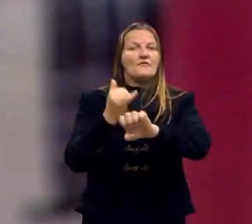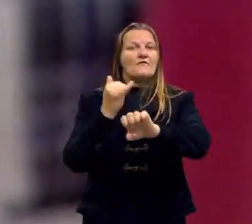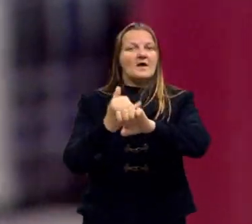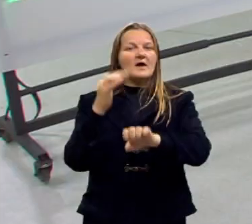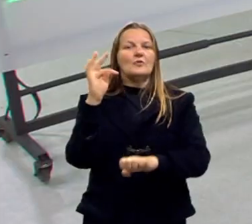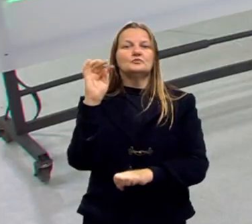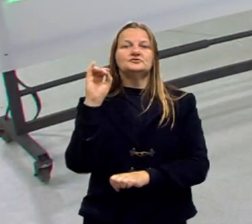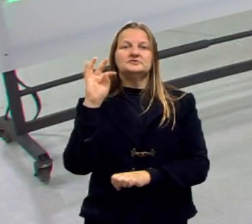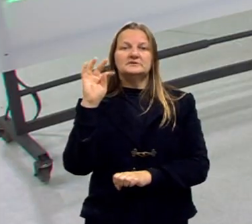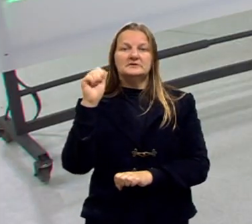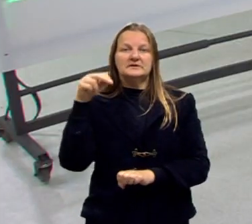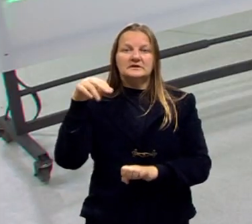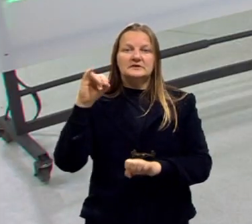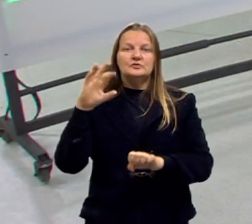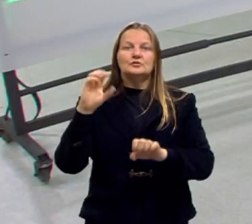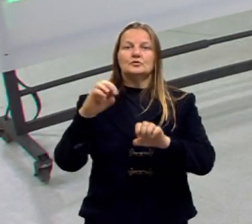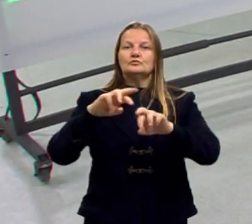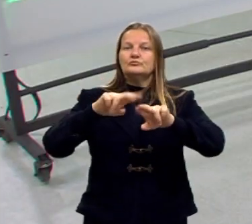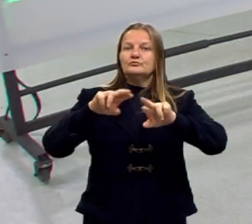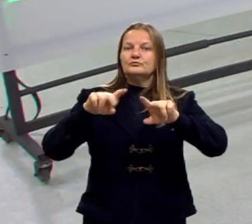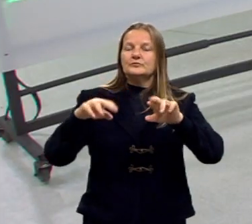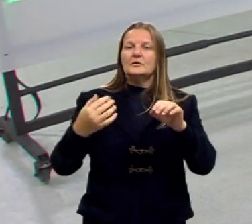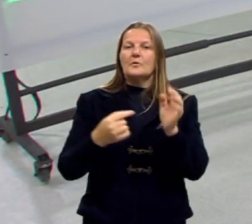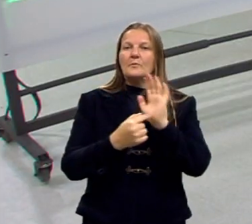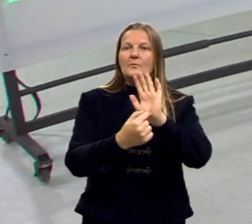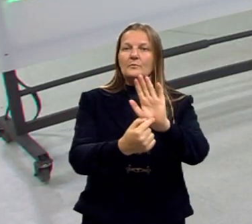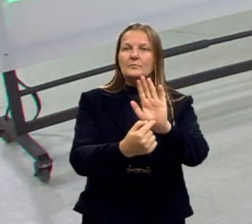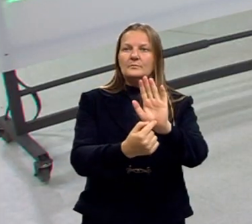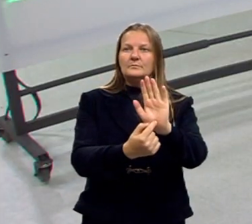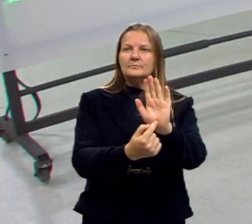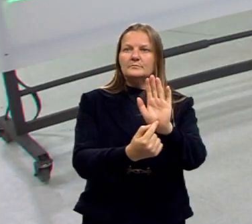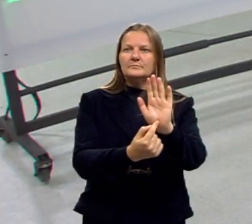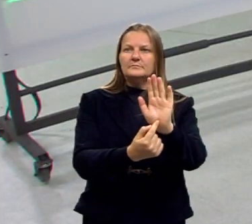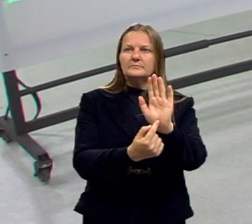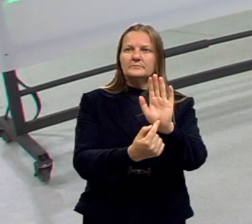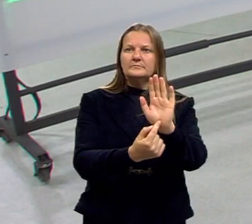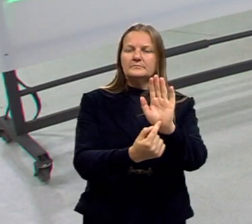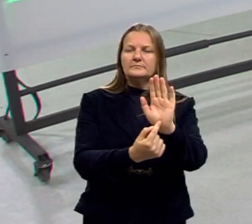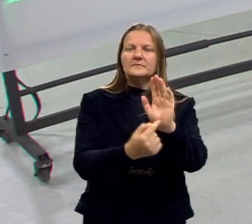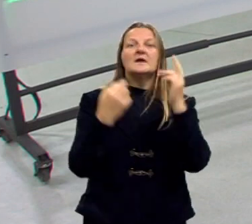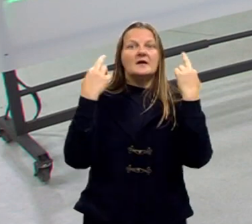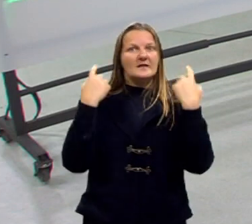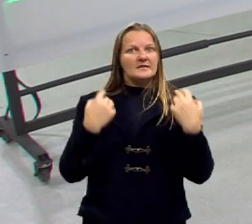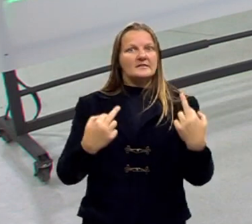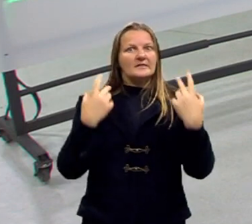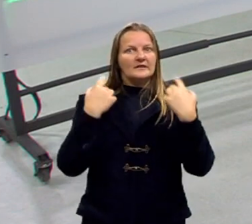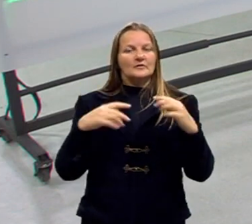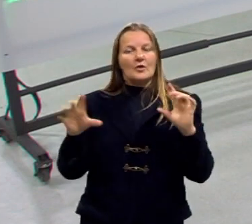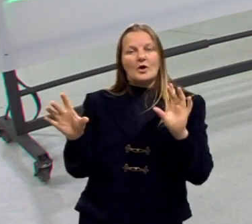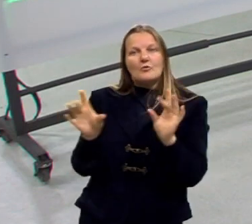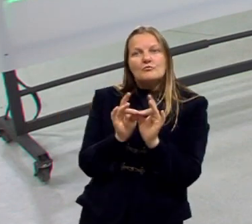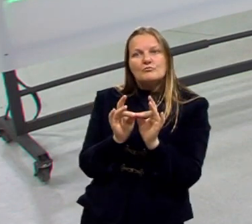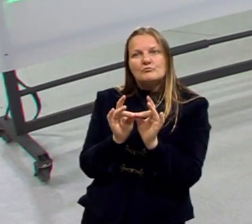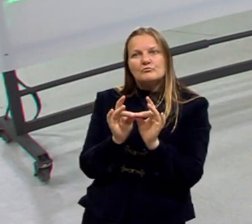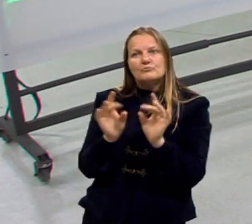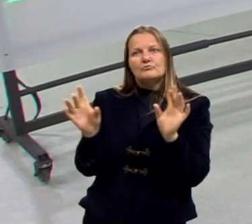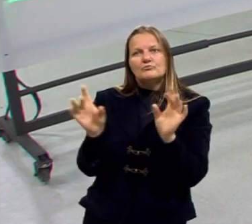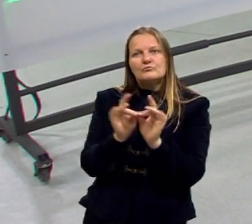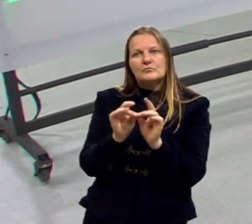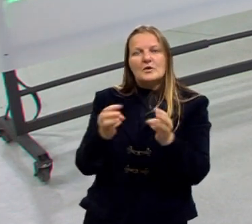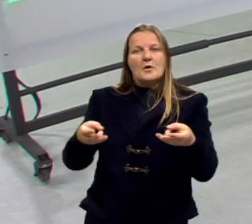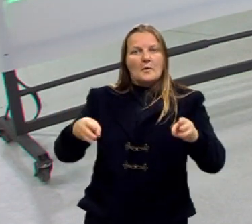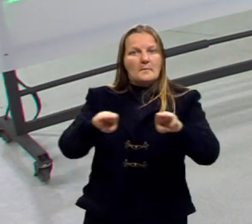também titânio né a gente consegue através dela vou mostrar aqui agora para vocês que ela é natural e pega no Animal ela fica